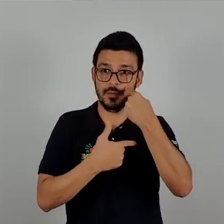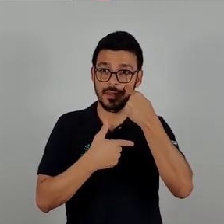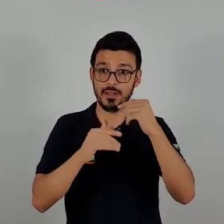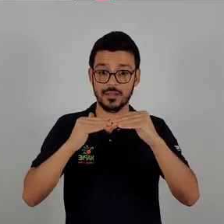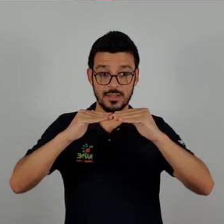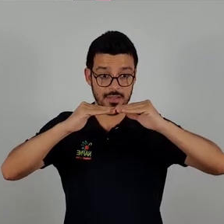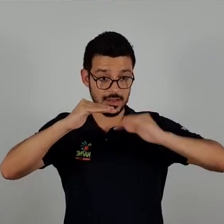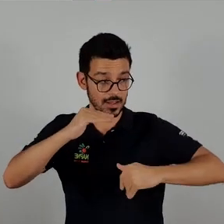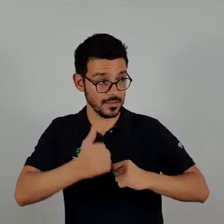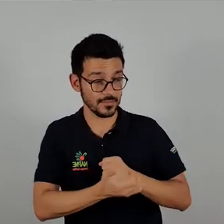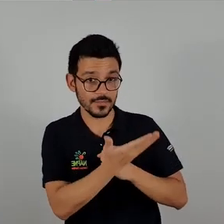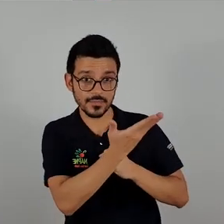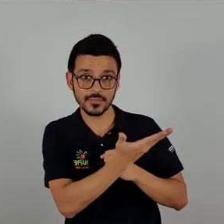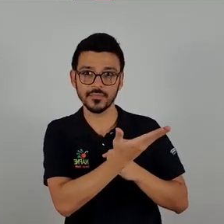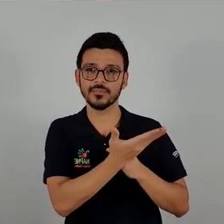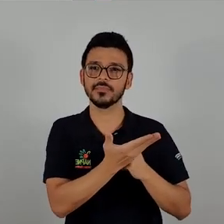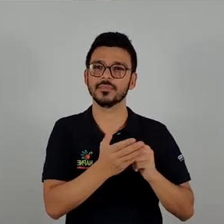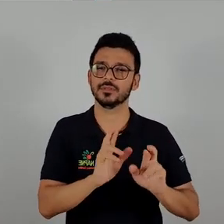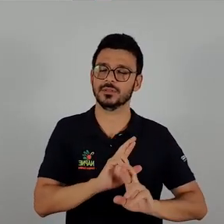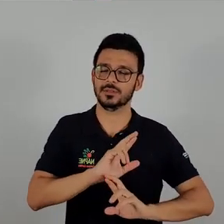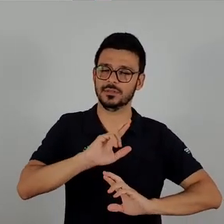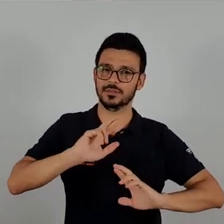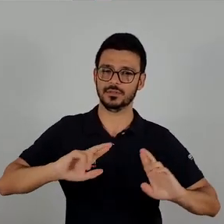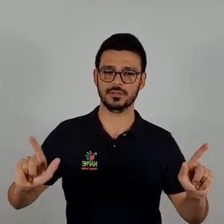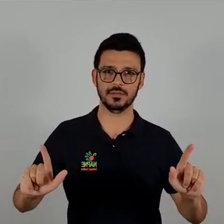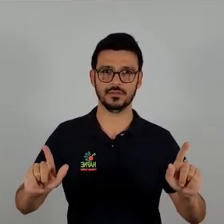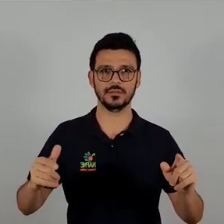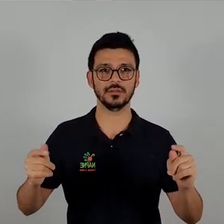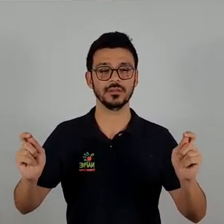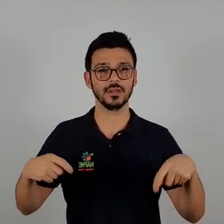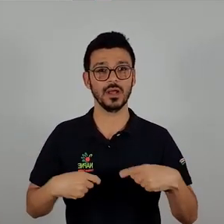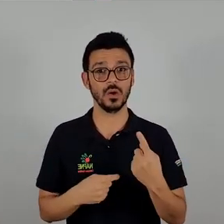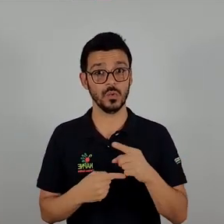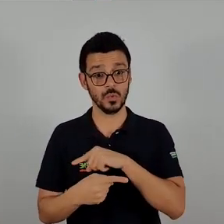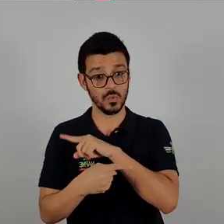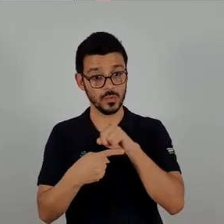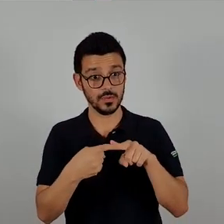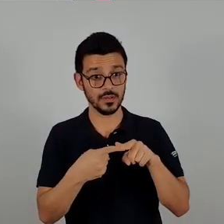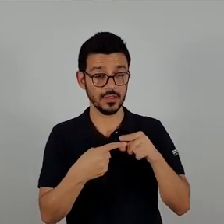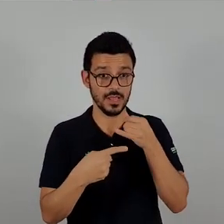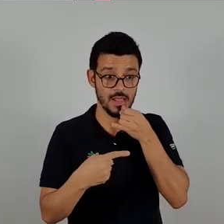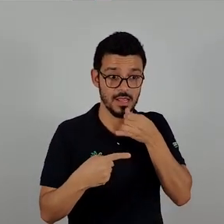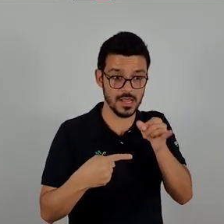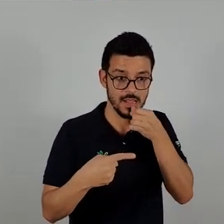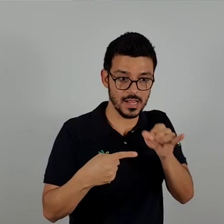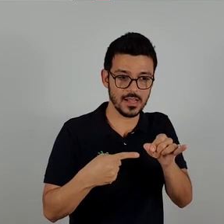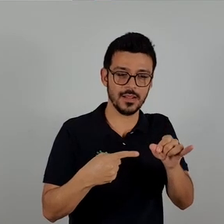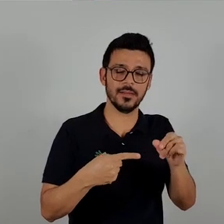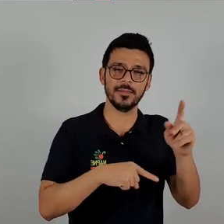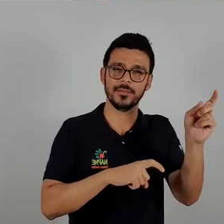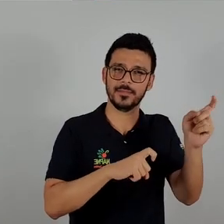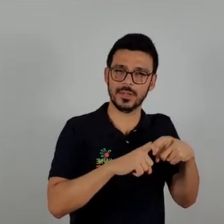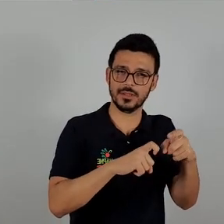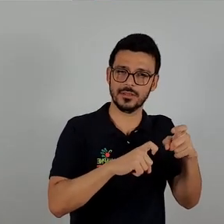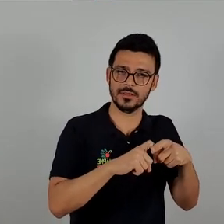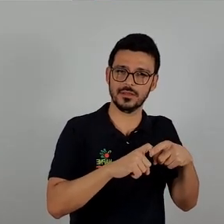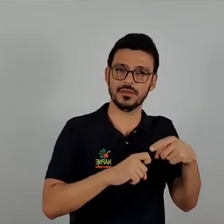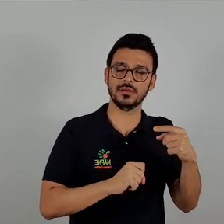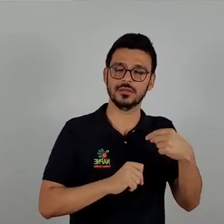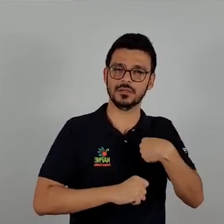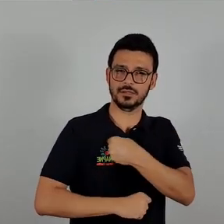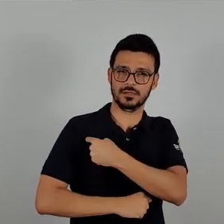chinesa, e a nacional nós temos os princípios ativos químicos, que são as substâncias produzidas pelas plantas.